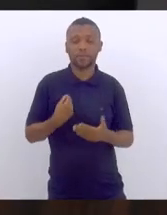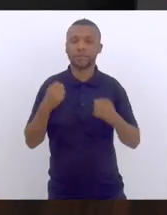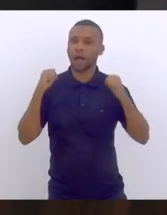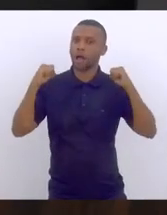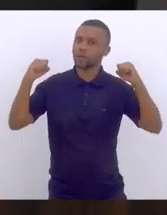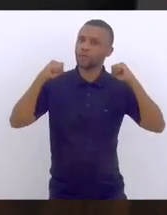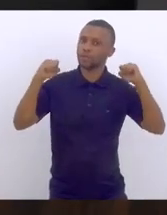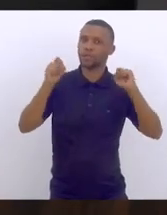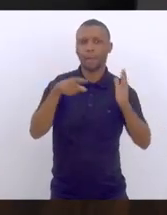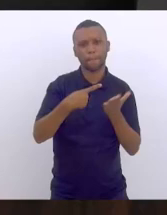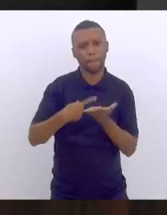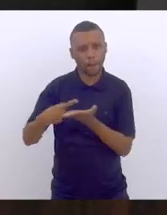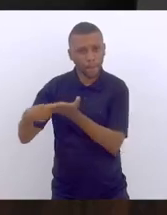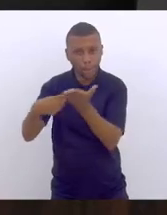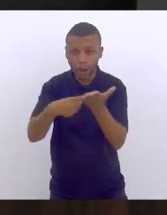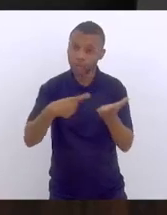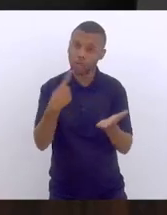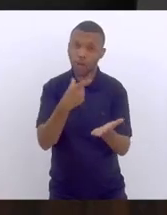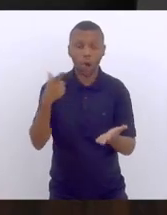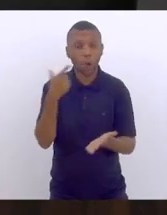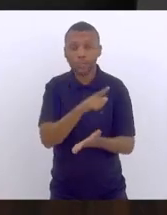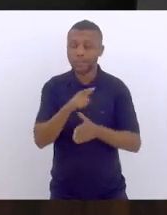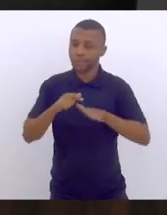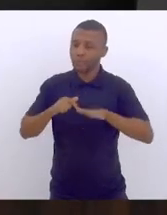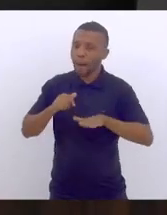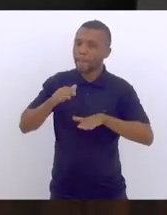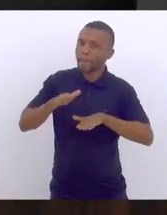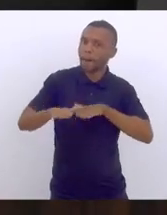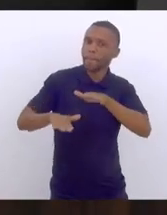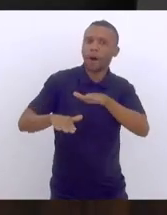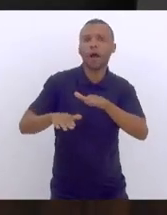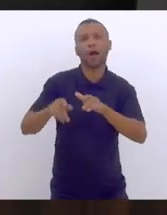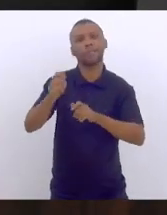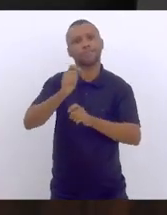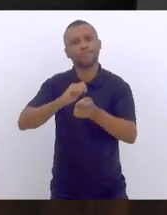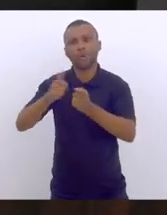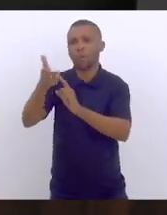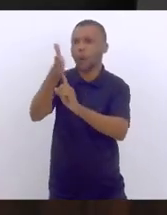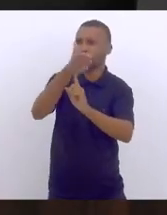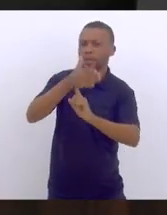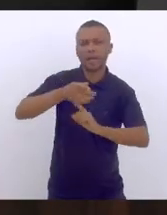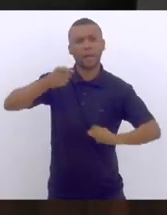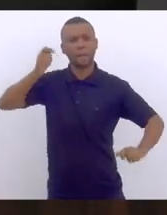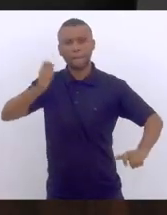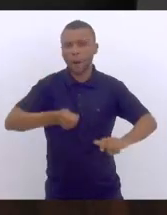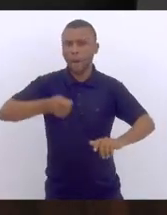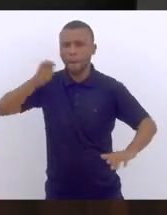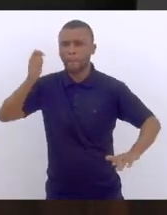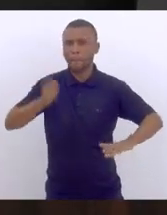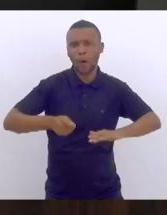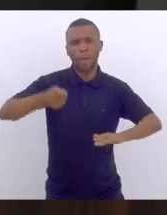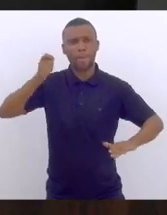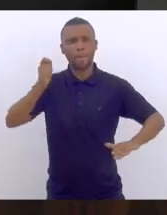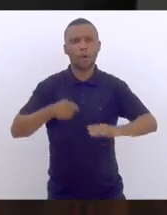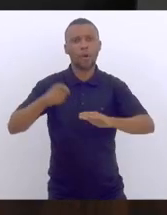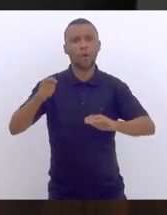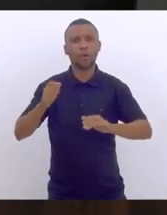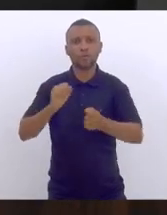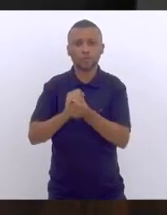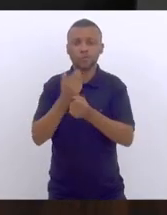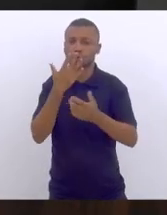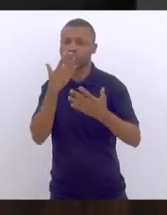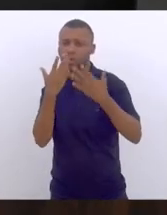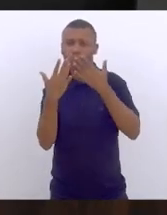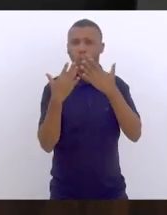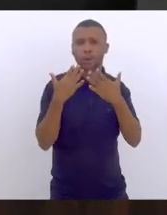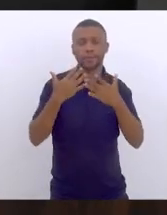torcidas organizadas, que a gente possa seguir aí com as bandeiras, com os tambores e com as cores daqueles e daquelas